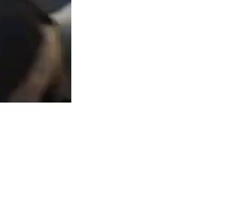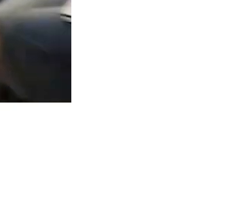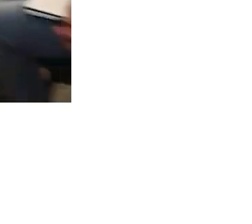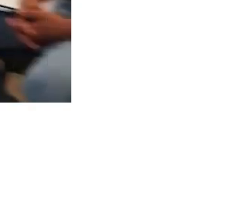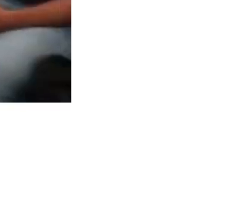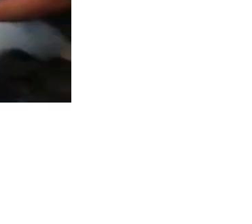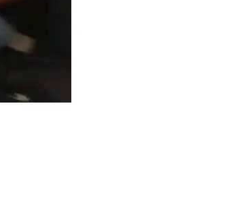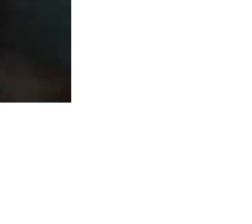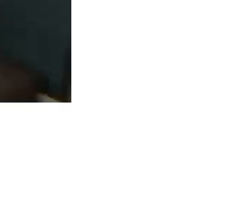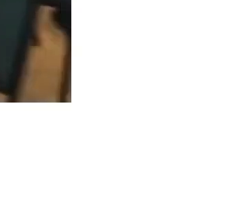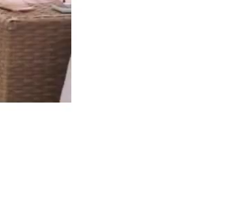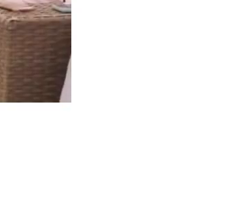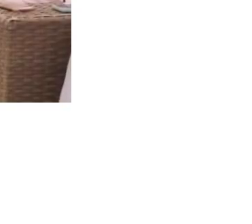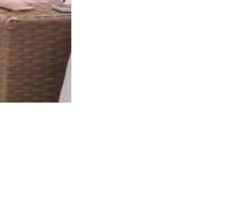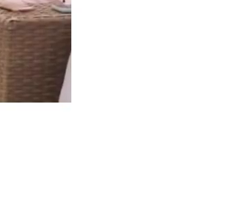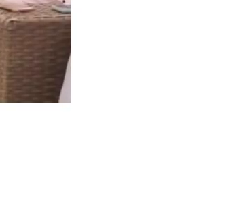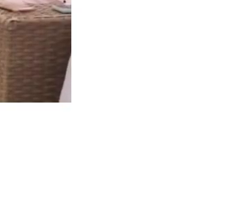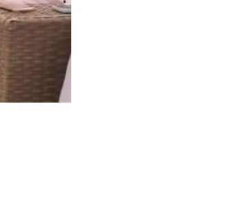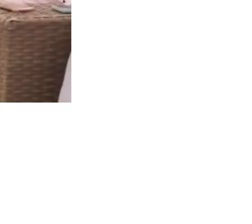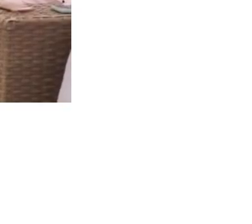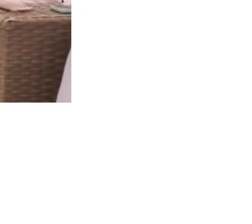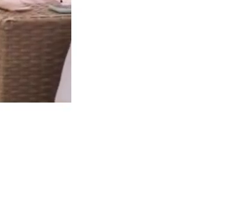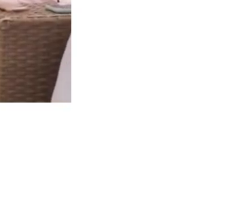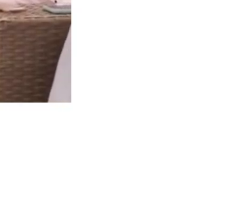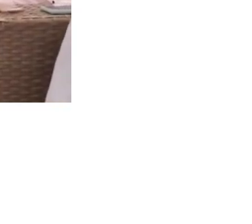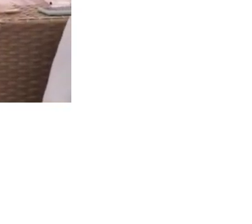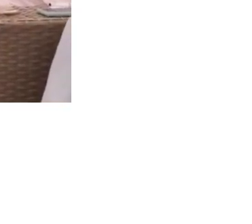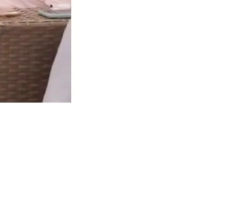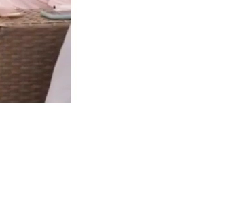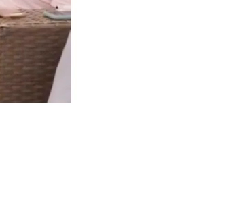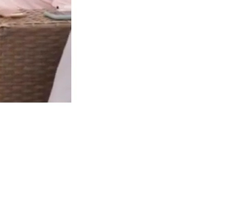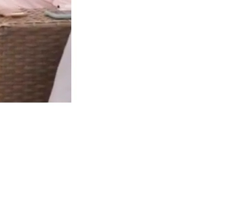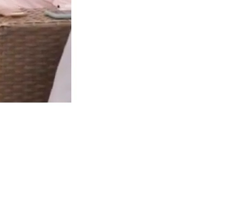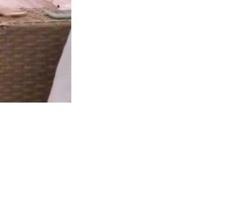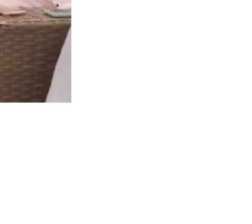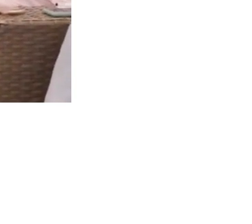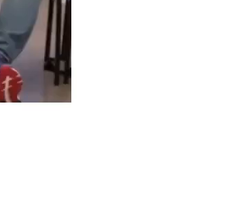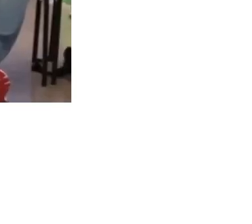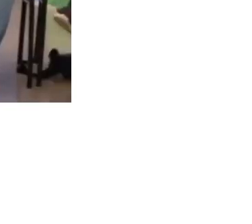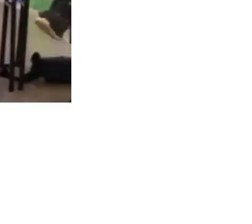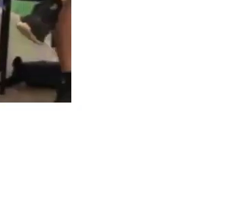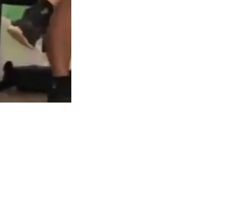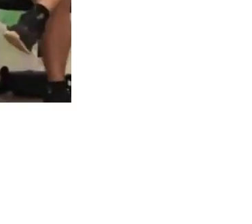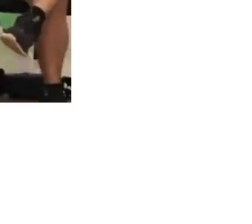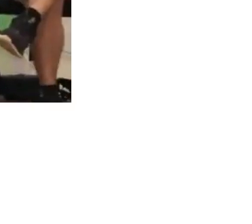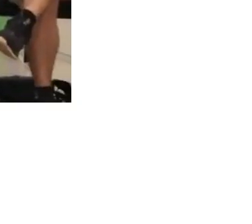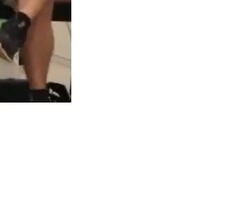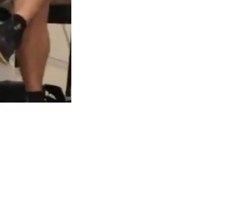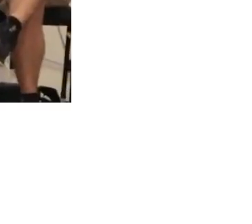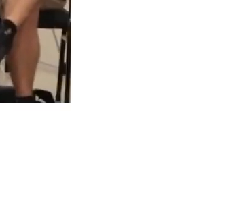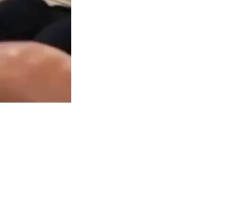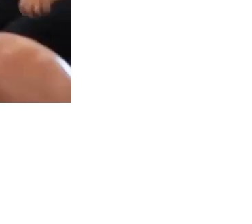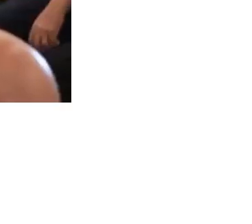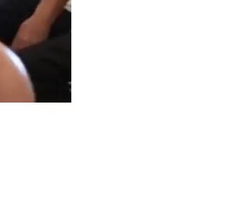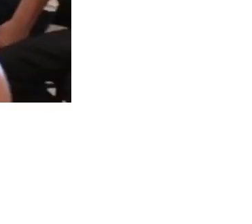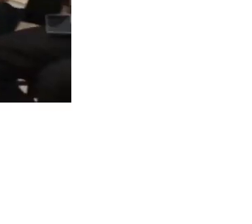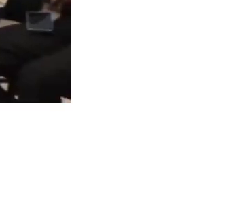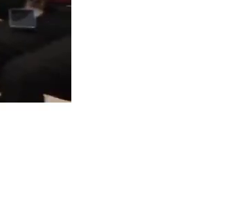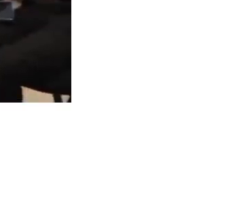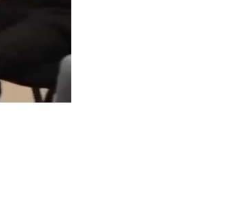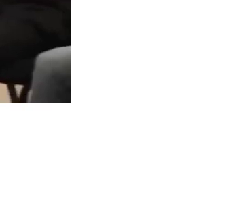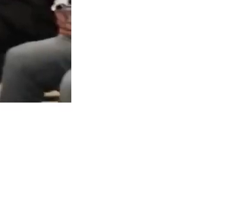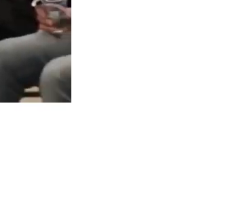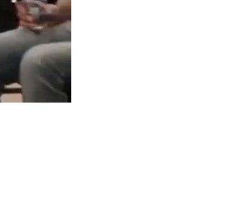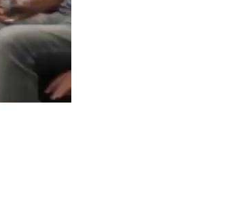garante consultoria permanente no planejamento e na gestão das políticas esportivas municipais, com um programa completo